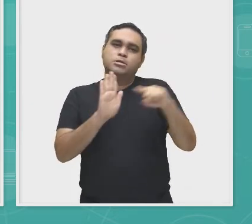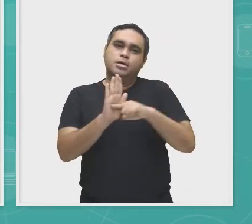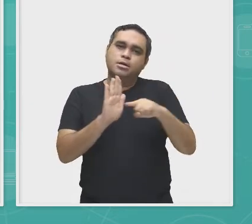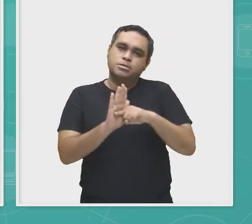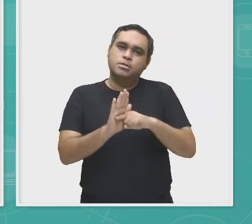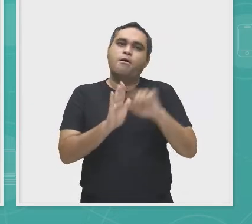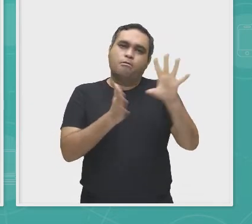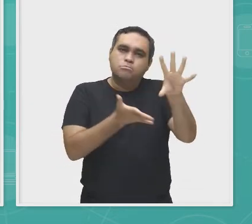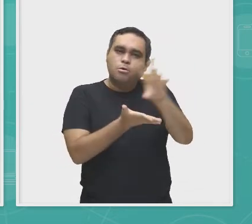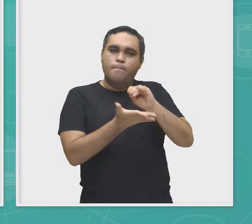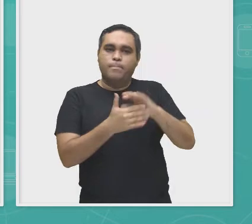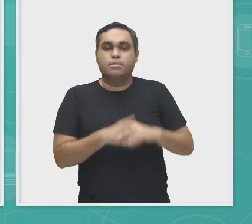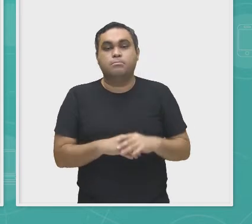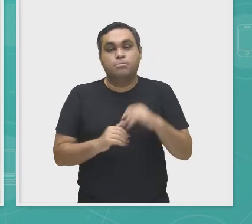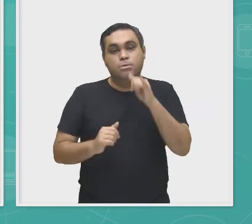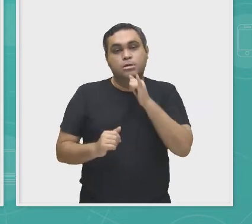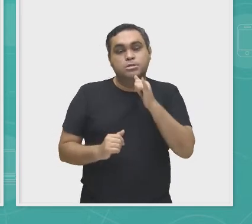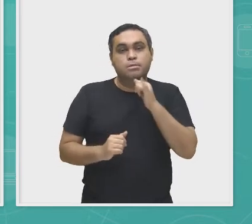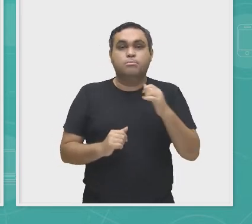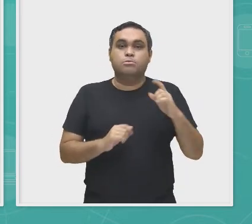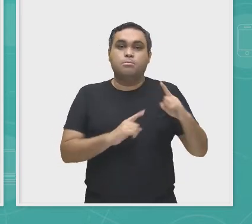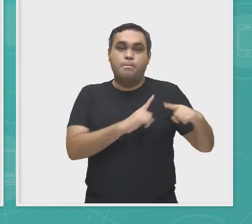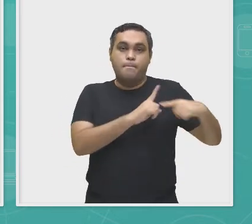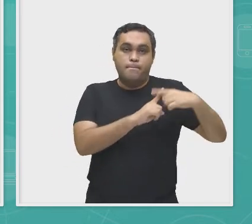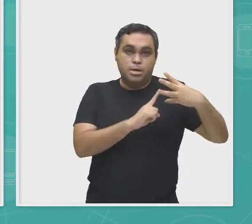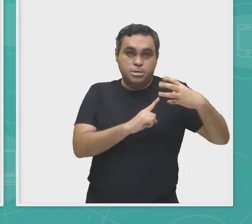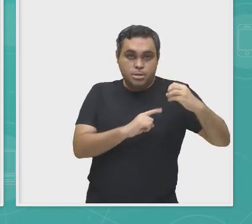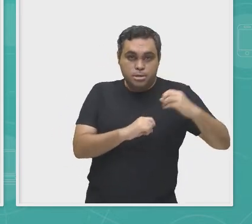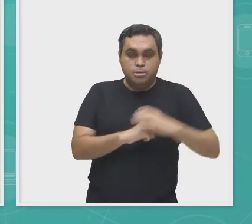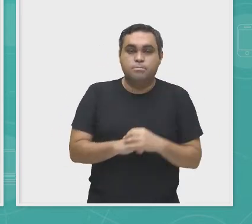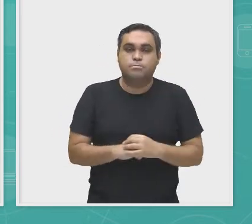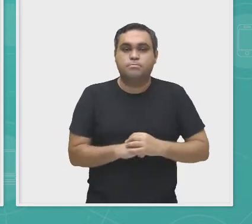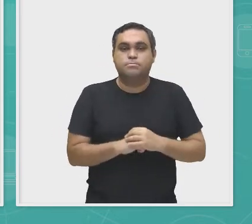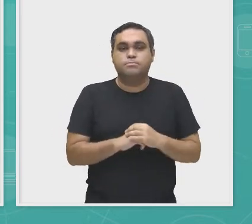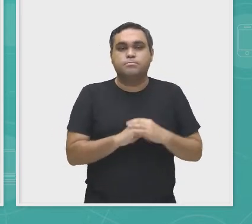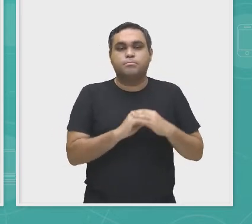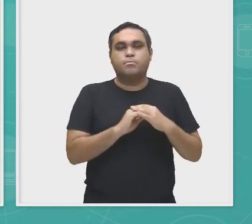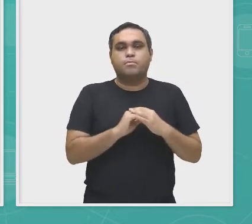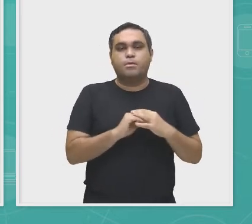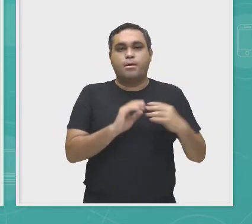30, que nós vamos colocar apenas como 30, menos